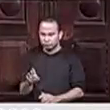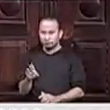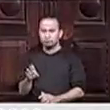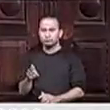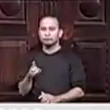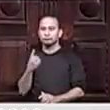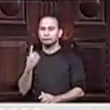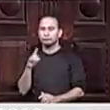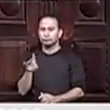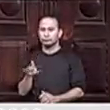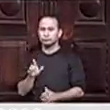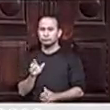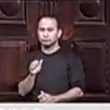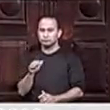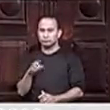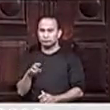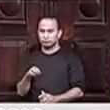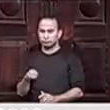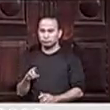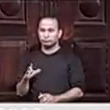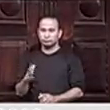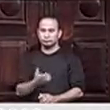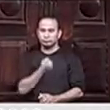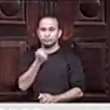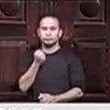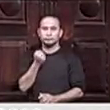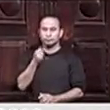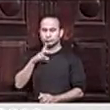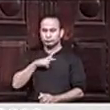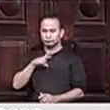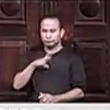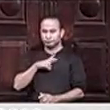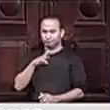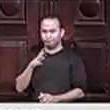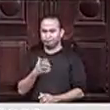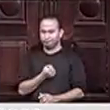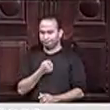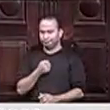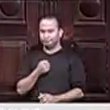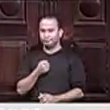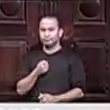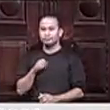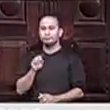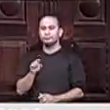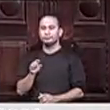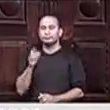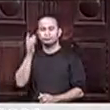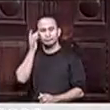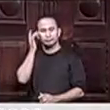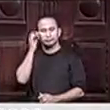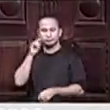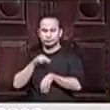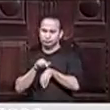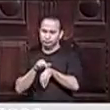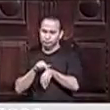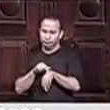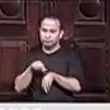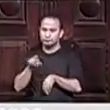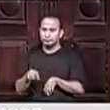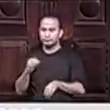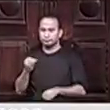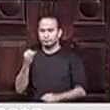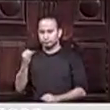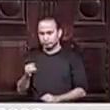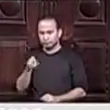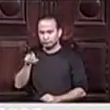uma única agenda: se salvar a própria pele. Então, eu acho que nesse momento é